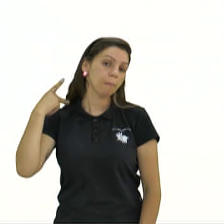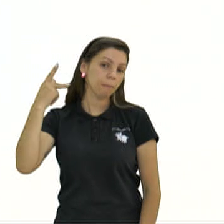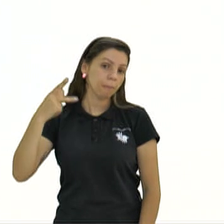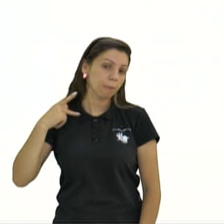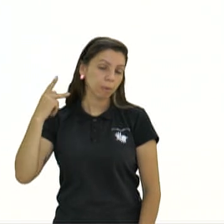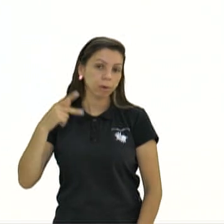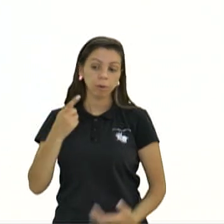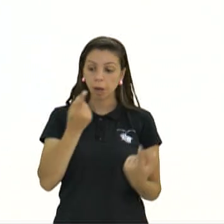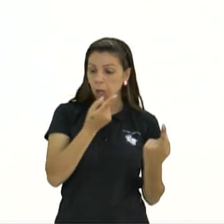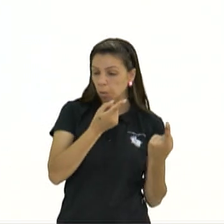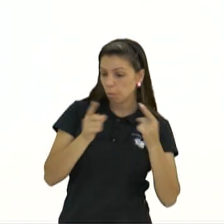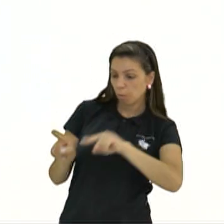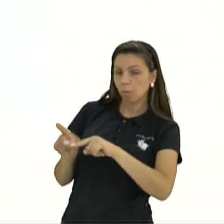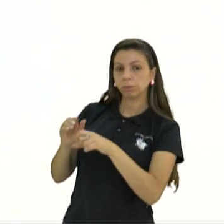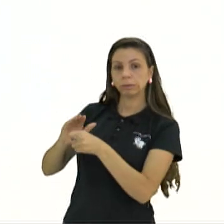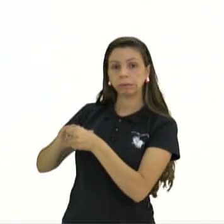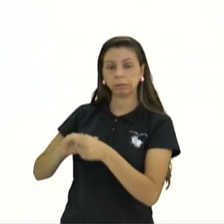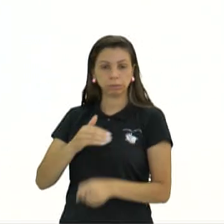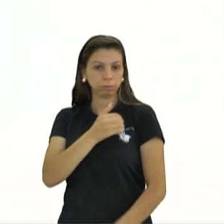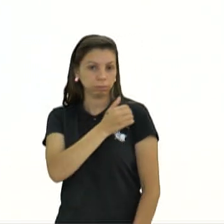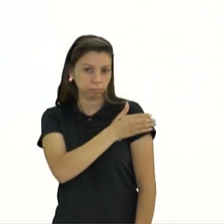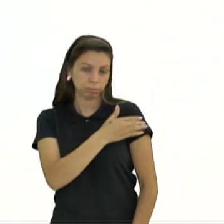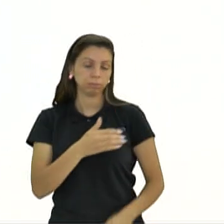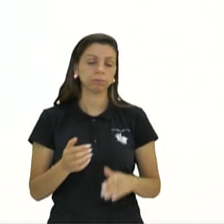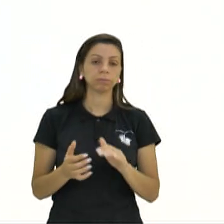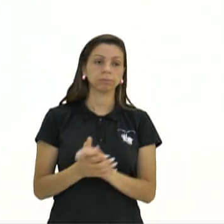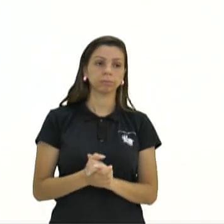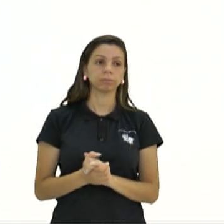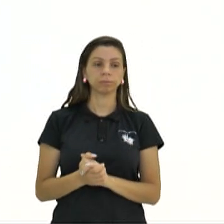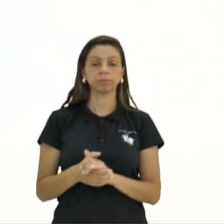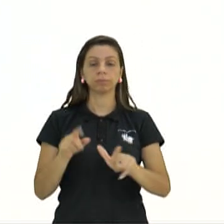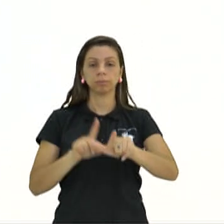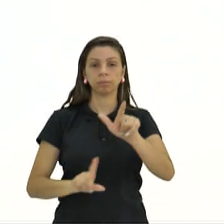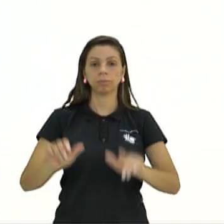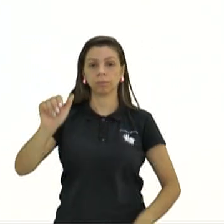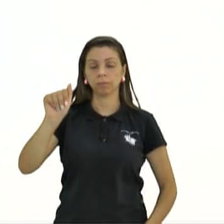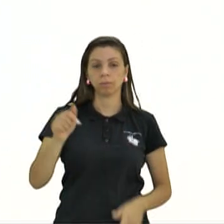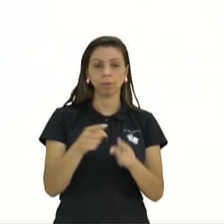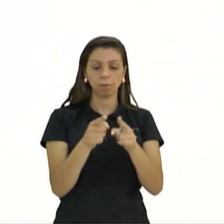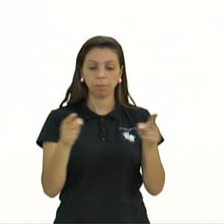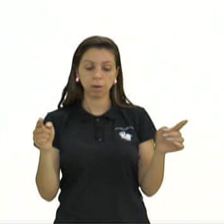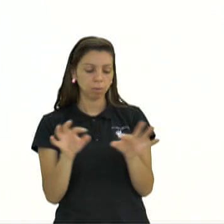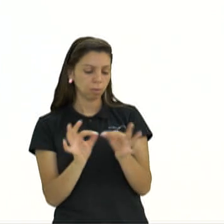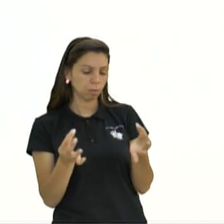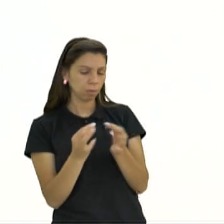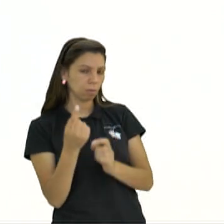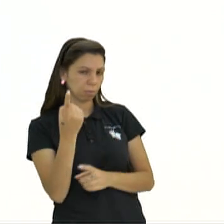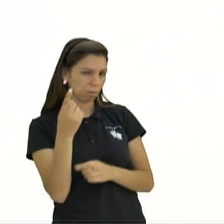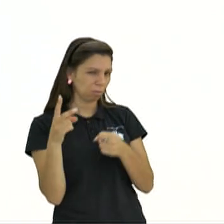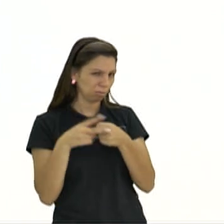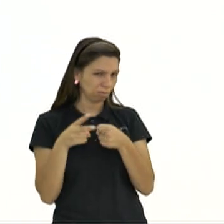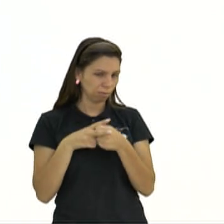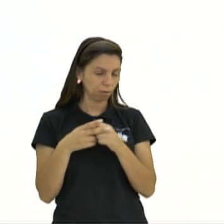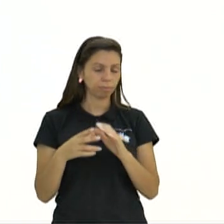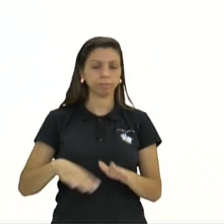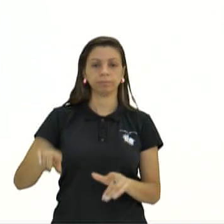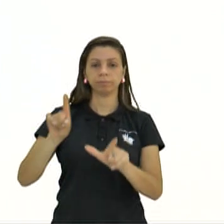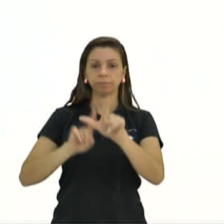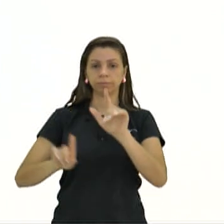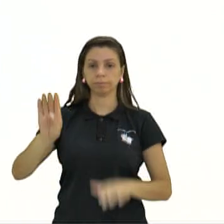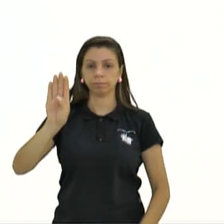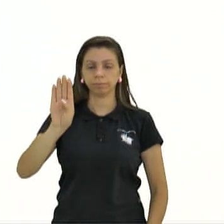enfrentar o racismo. Temos, na letra A, um período simples porque tem um verbo. Na letra